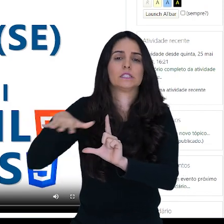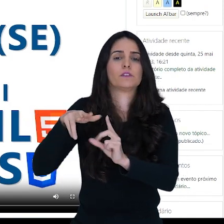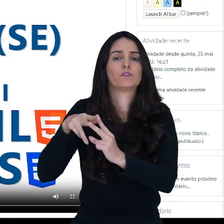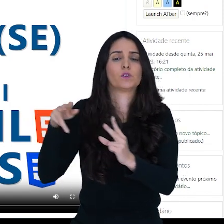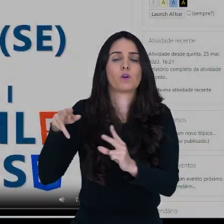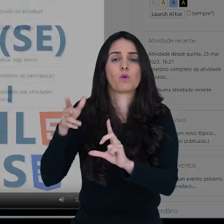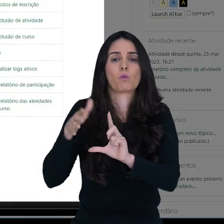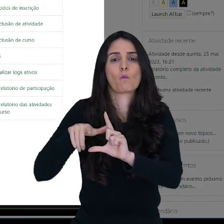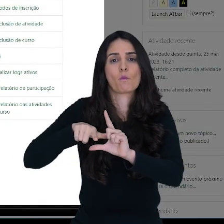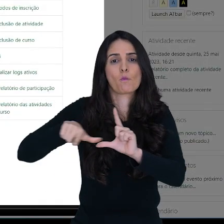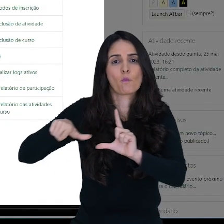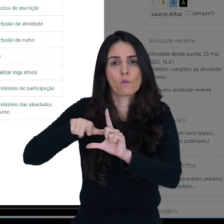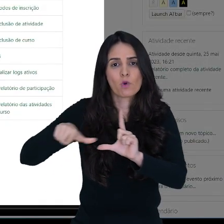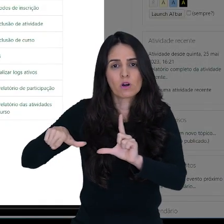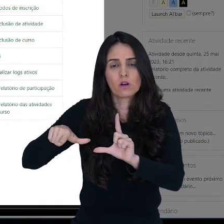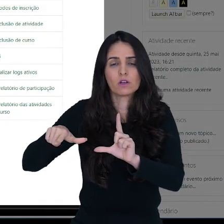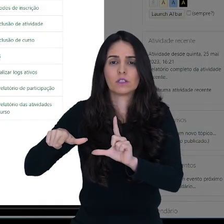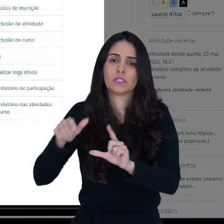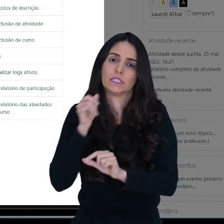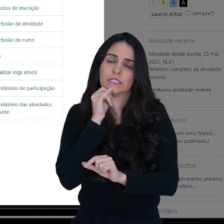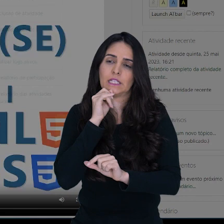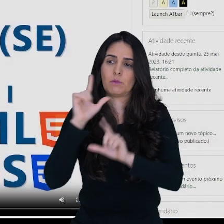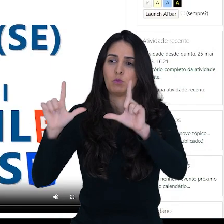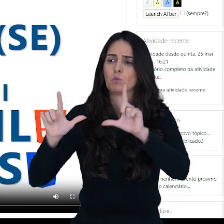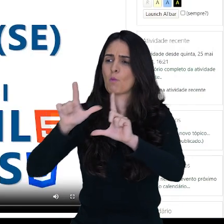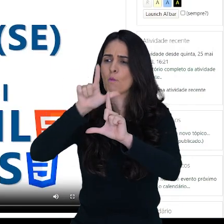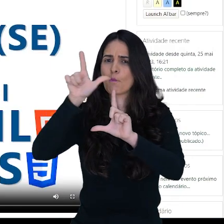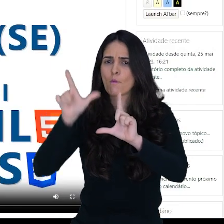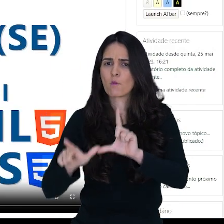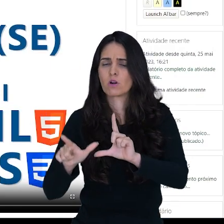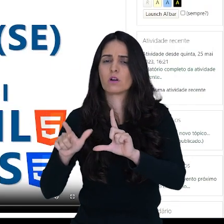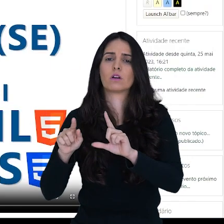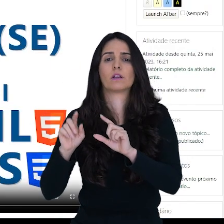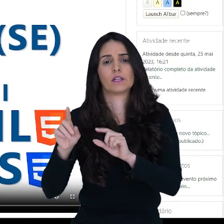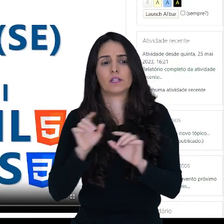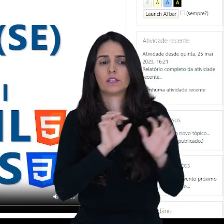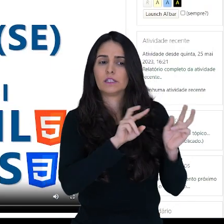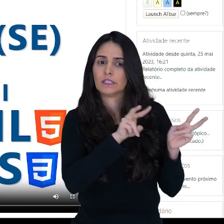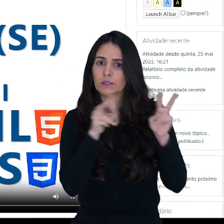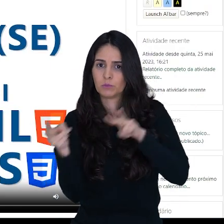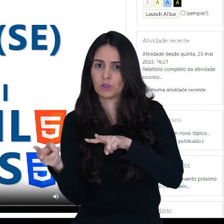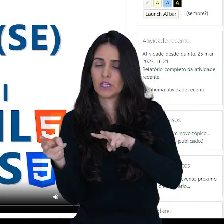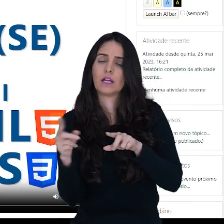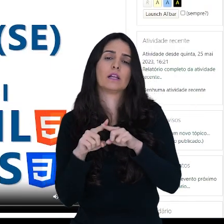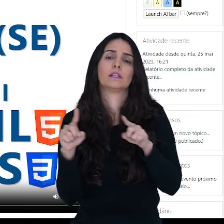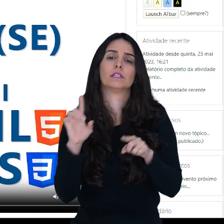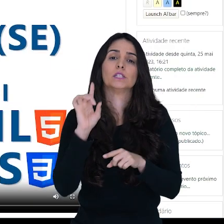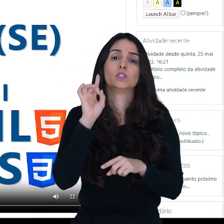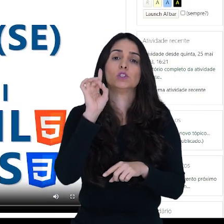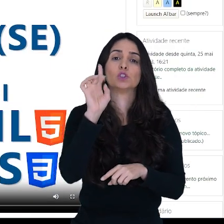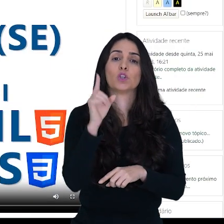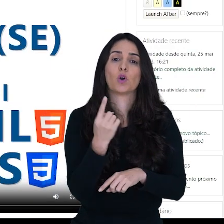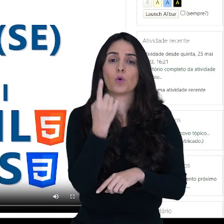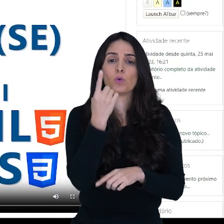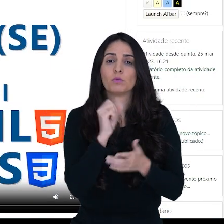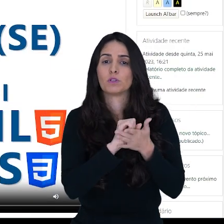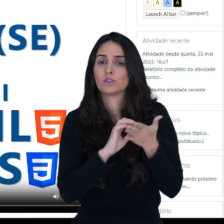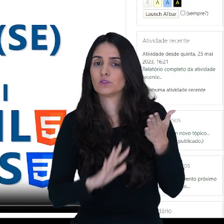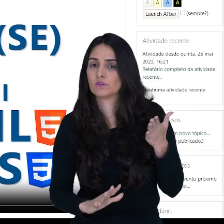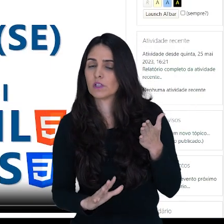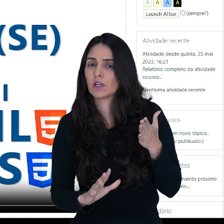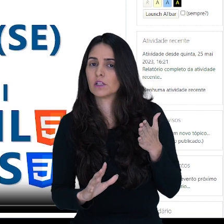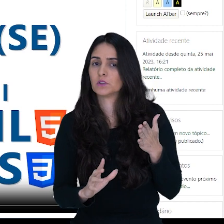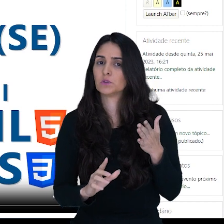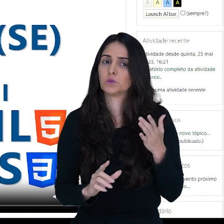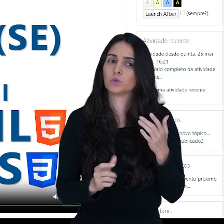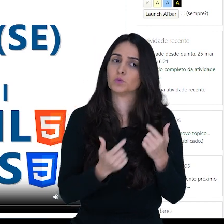tá a gente poderia e não só para salas vazias mas porque no nosso caso aqui do exemplo a gente fez com uma